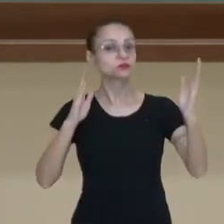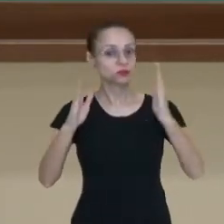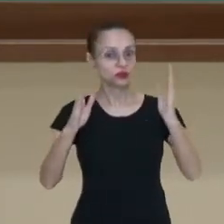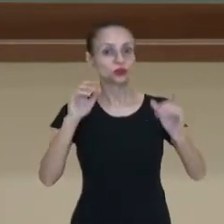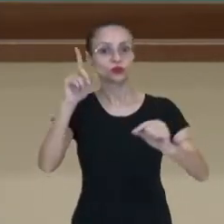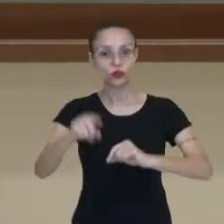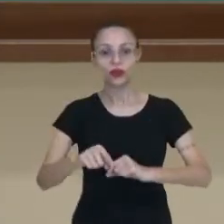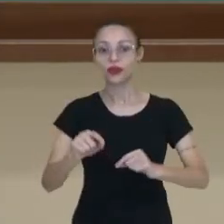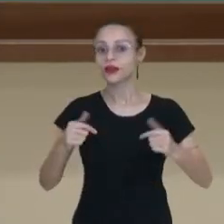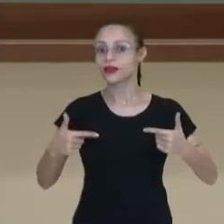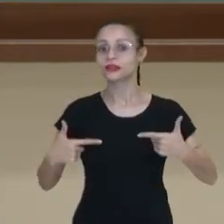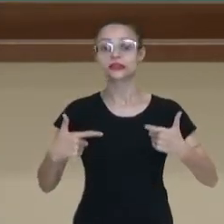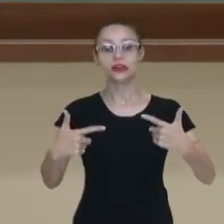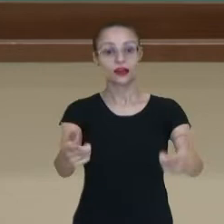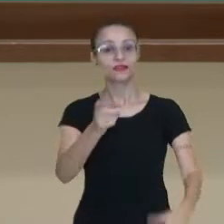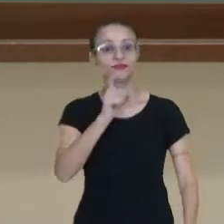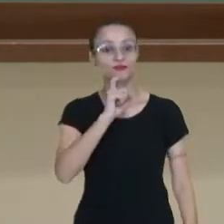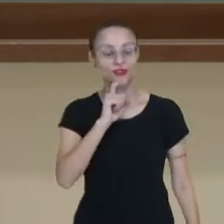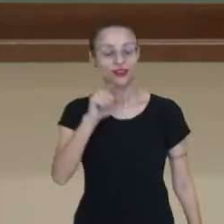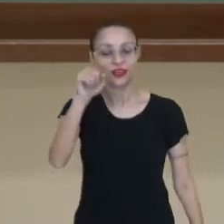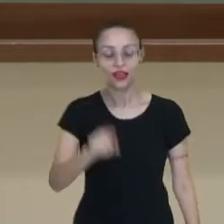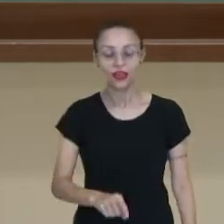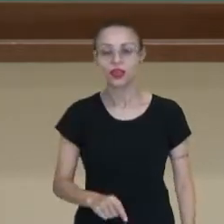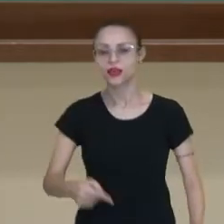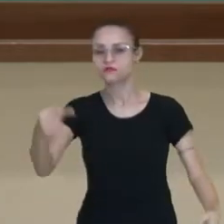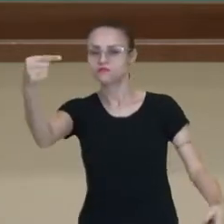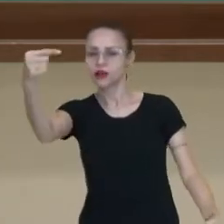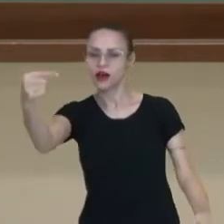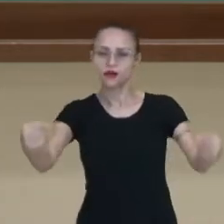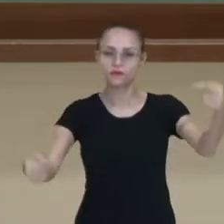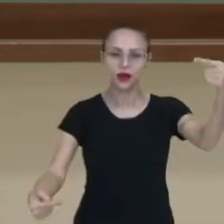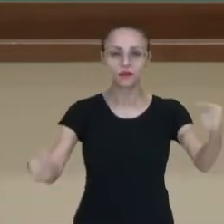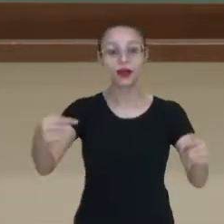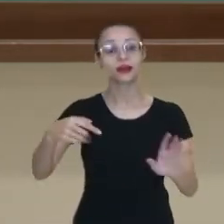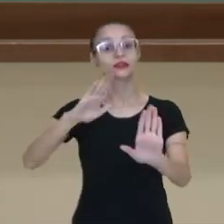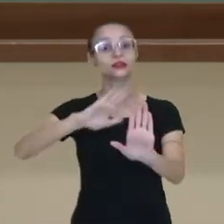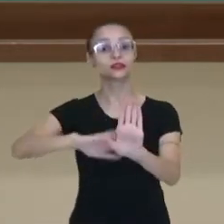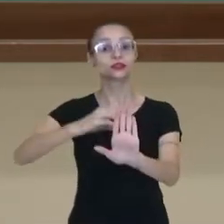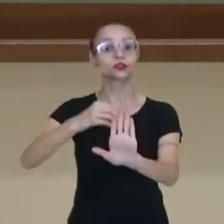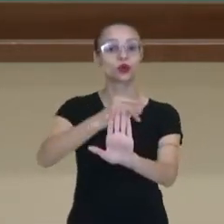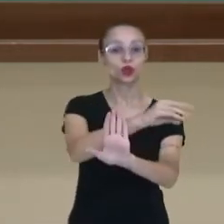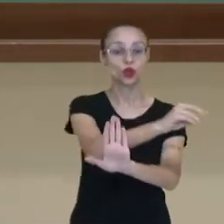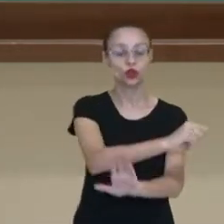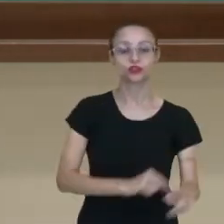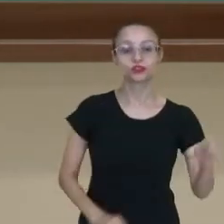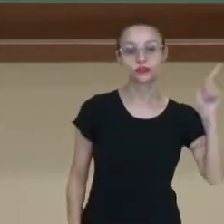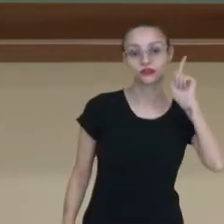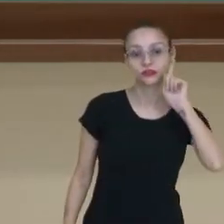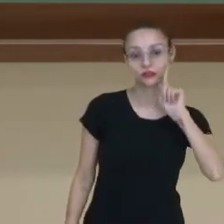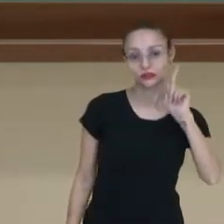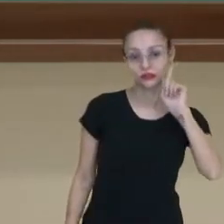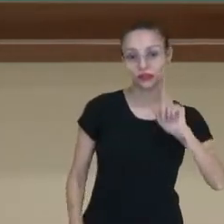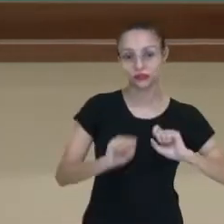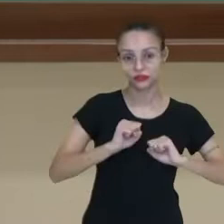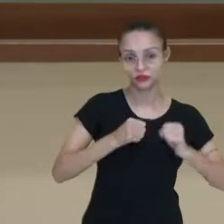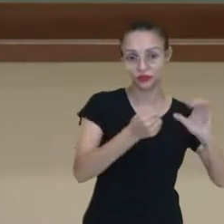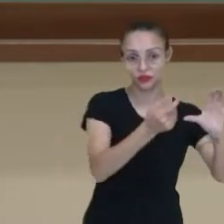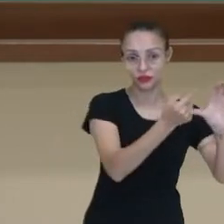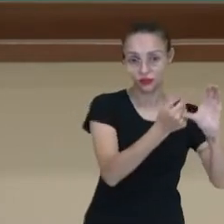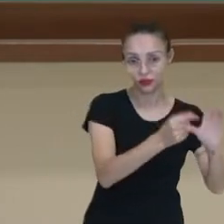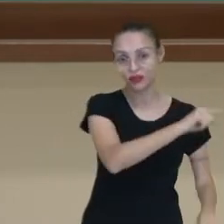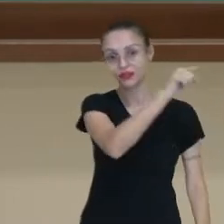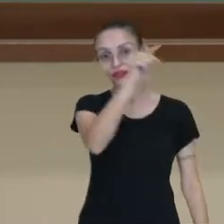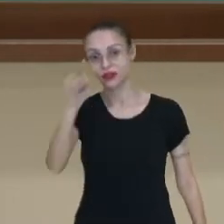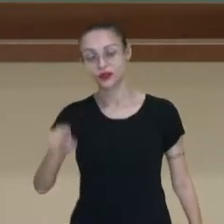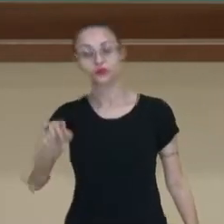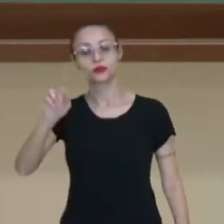em plena Guerra Fria, aquela grande disputa ideológica entre Estados Unidos, de um lado, defendendo o capitalismo, e a